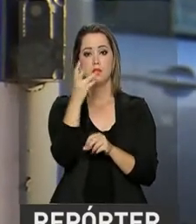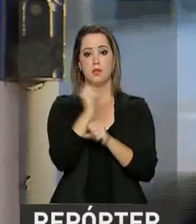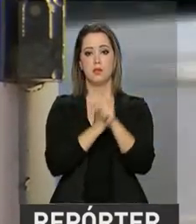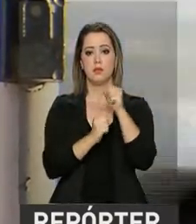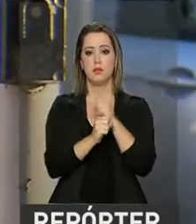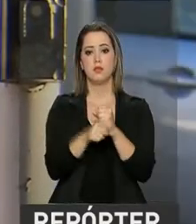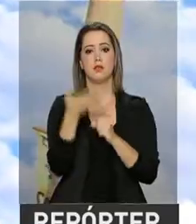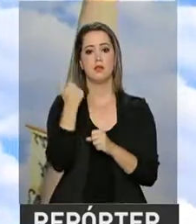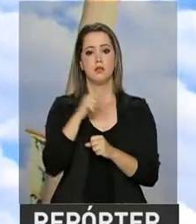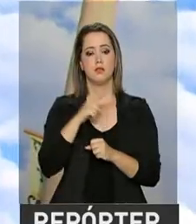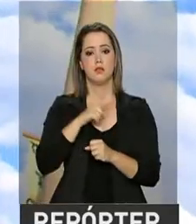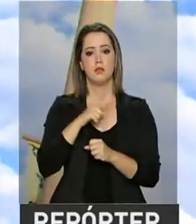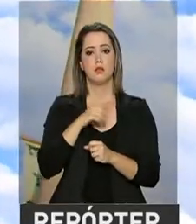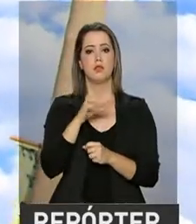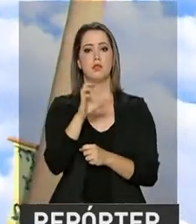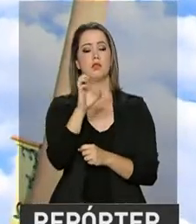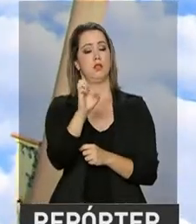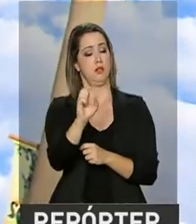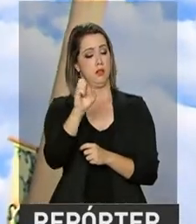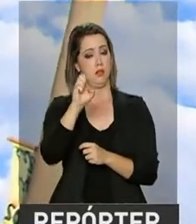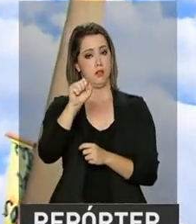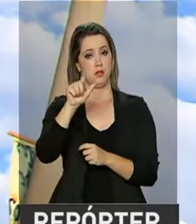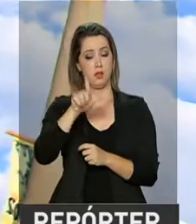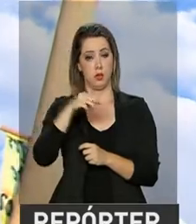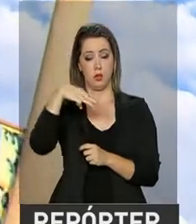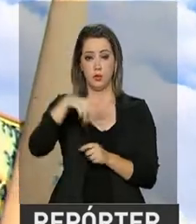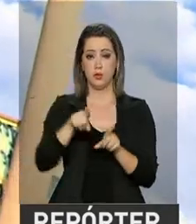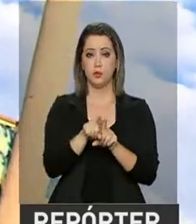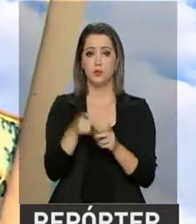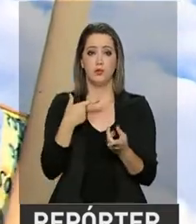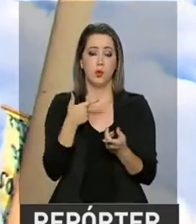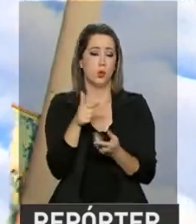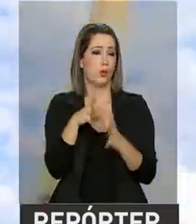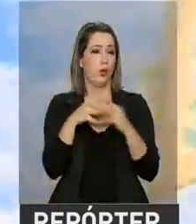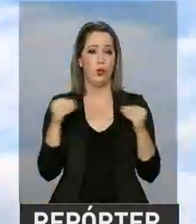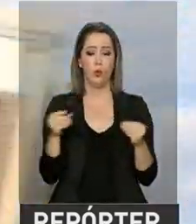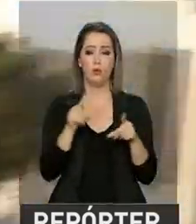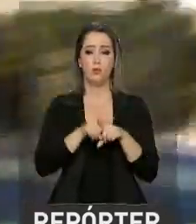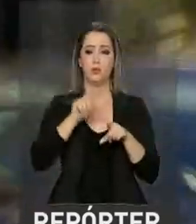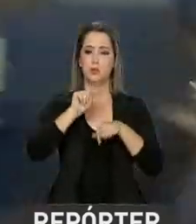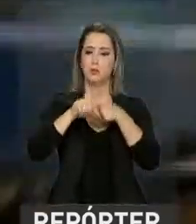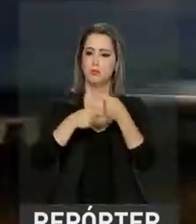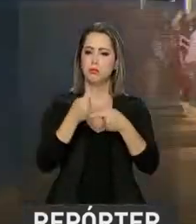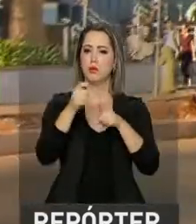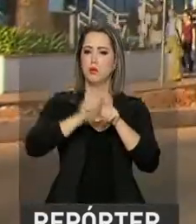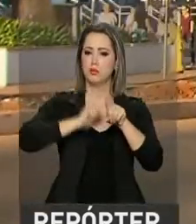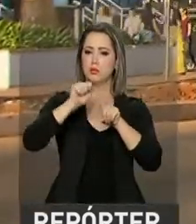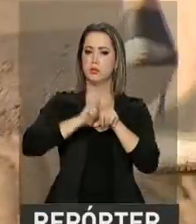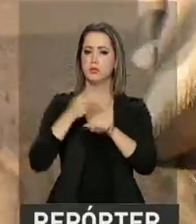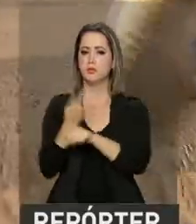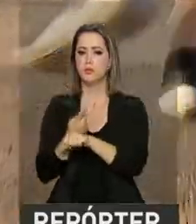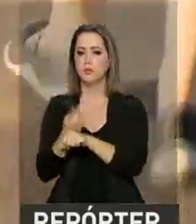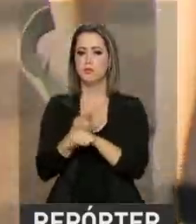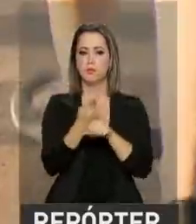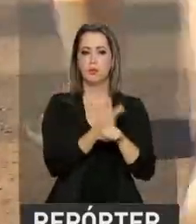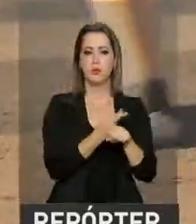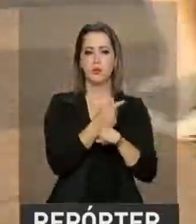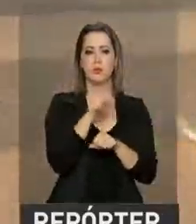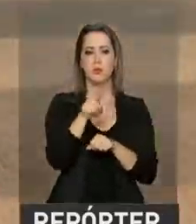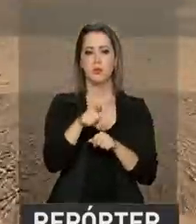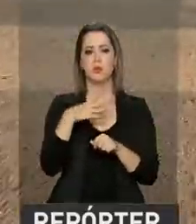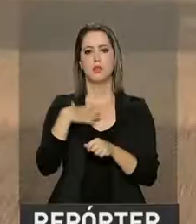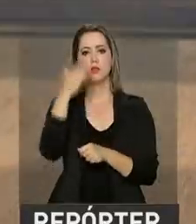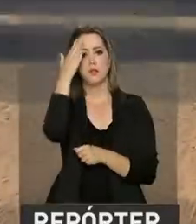esclerose múltipla, uma doença autoimune que ainda não tem cura. Depois de muitos meses de investigação, ela conta que